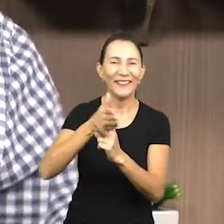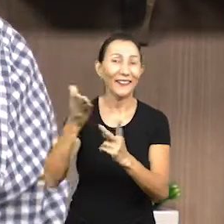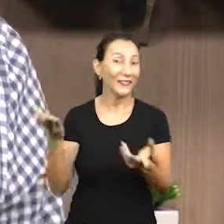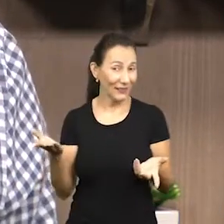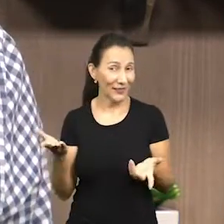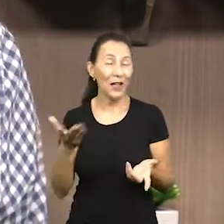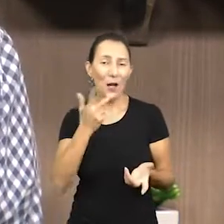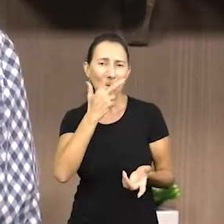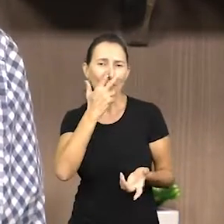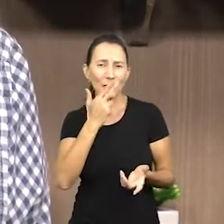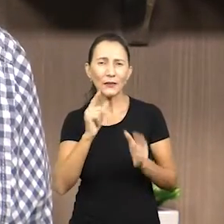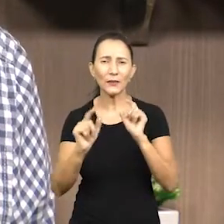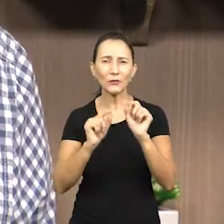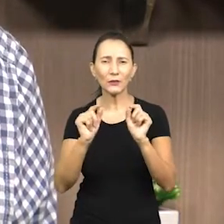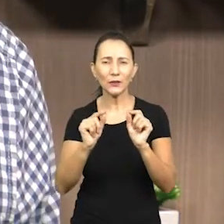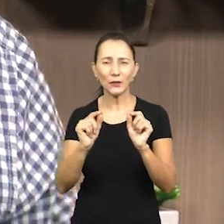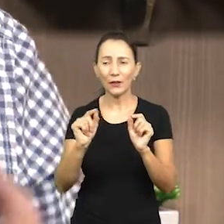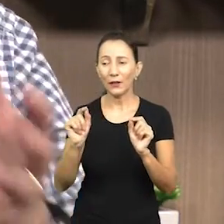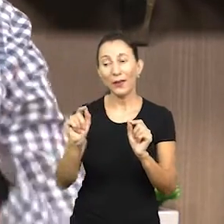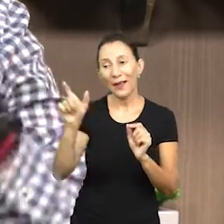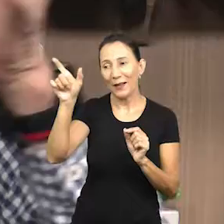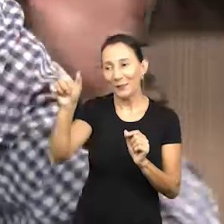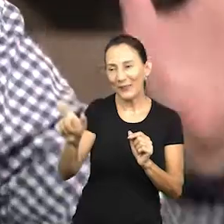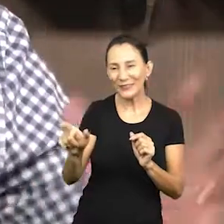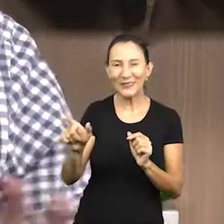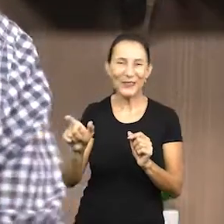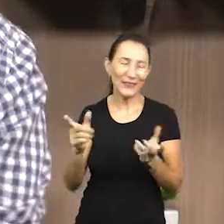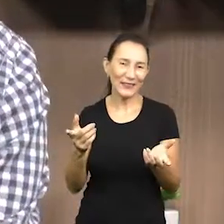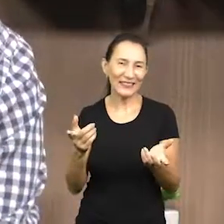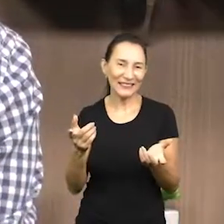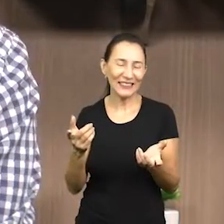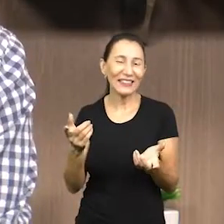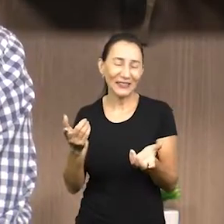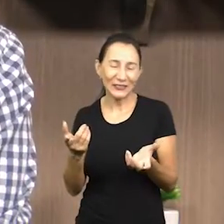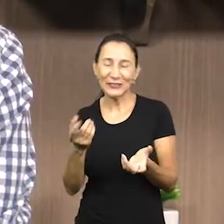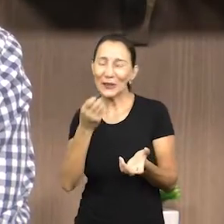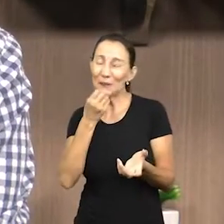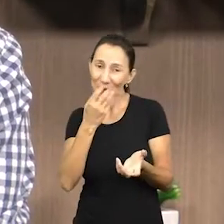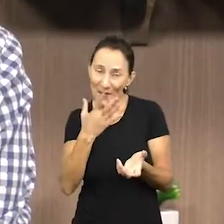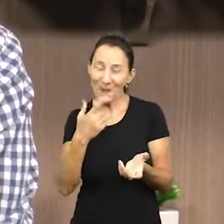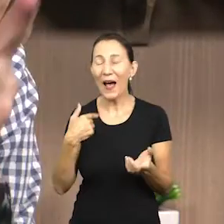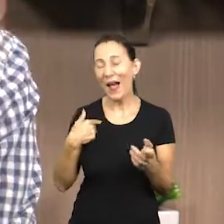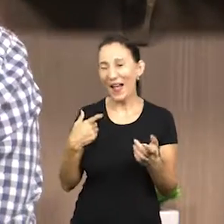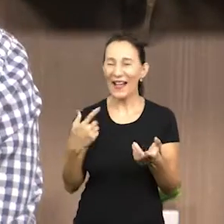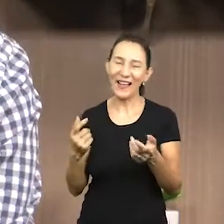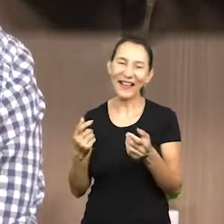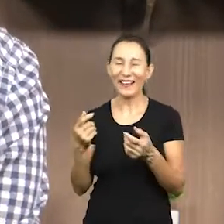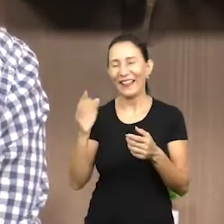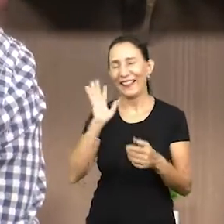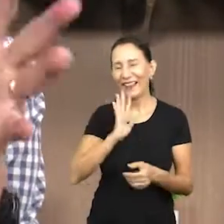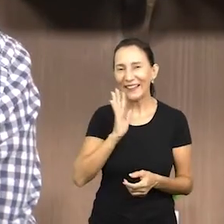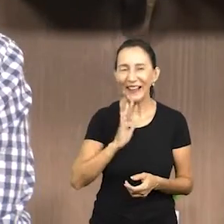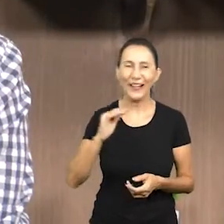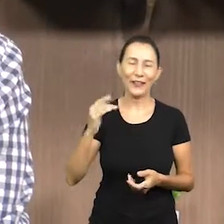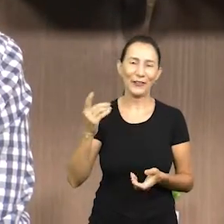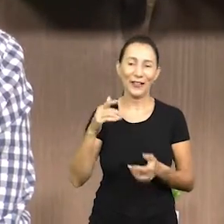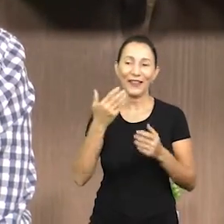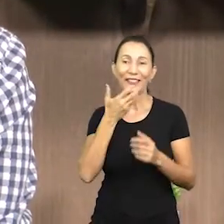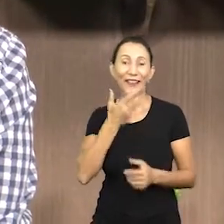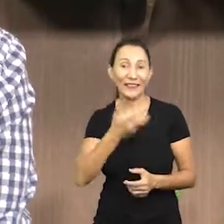de pessoas que fazem coisas boas, ele é um dos que fazem coisas boas, né? No Natal, está se